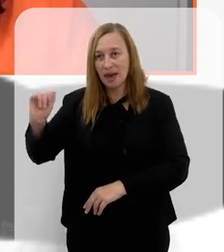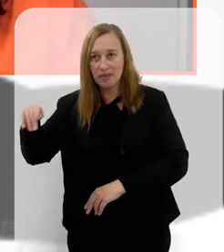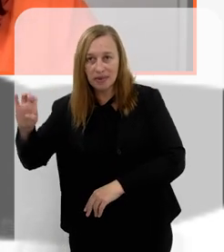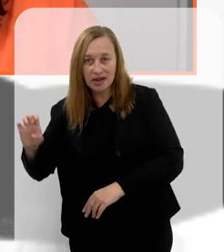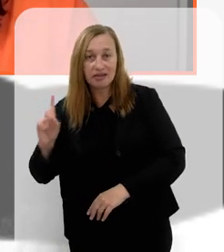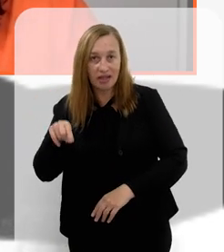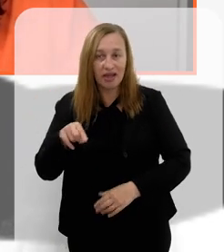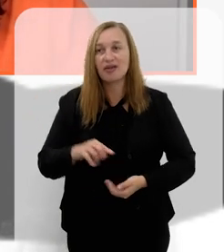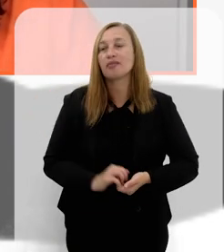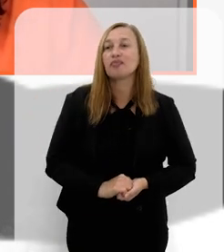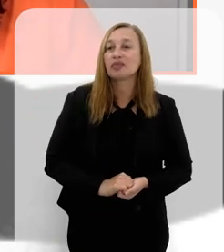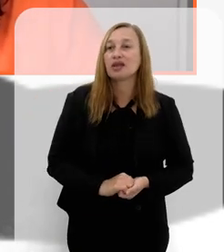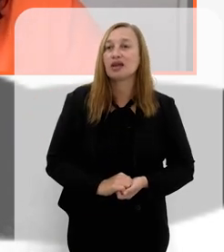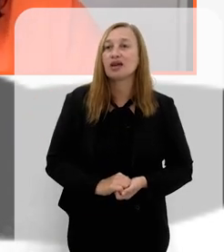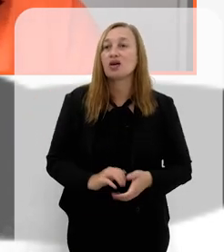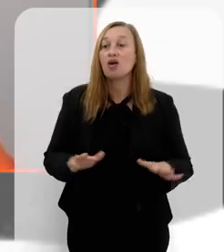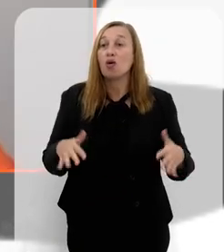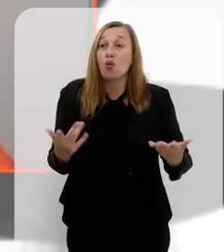fantástico.